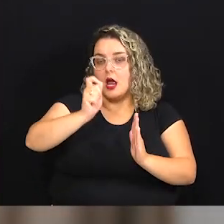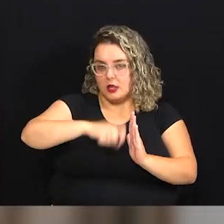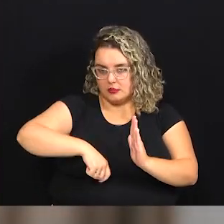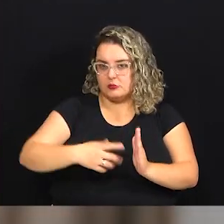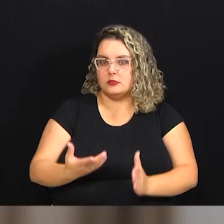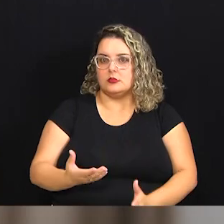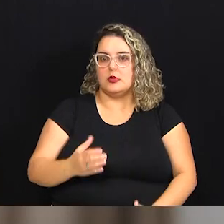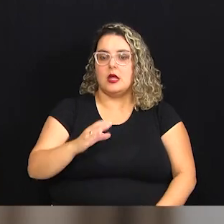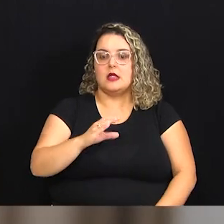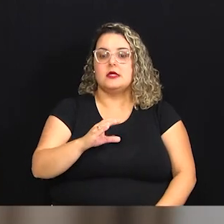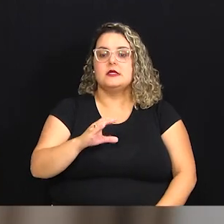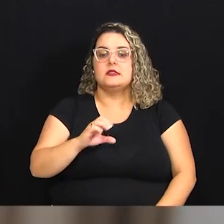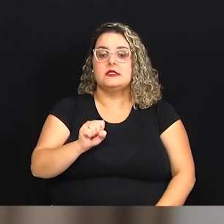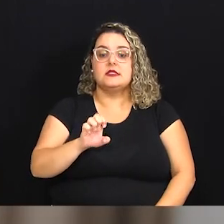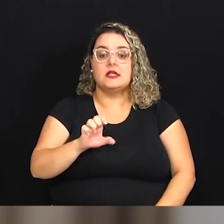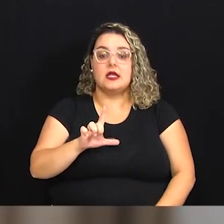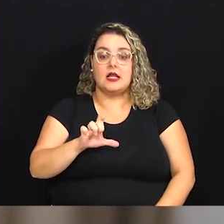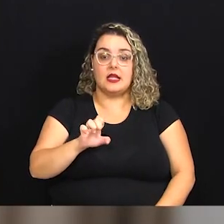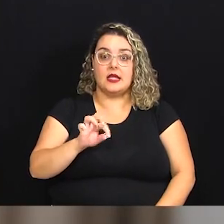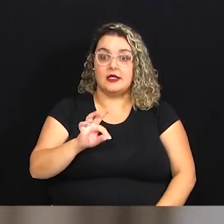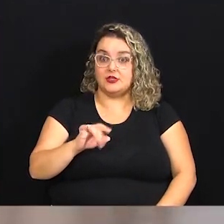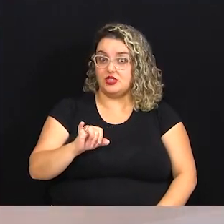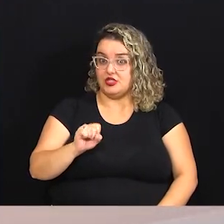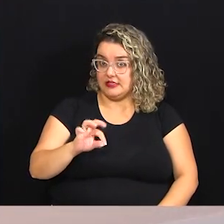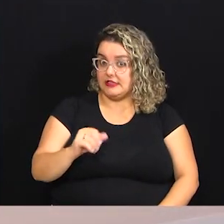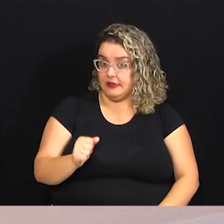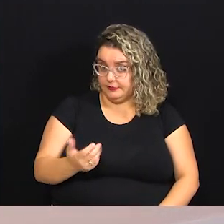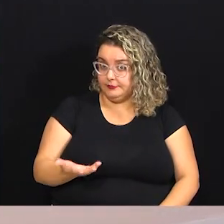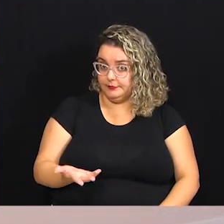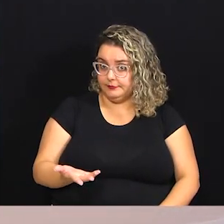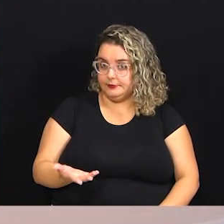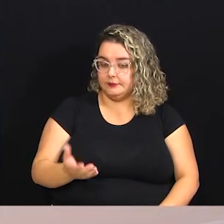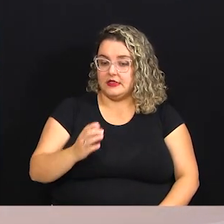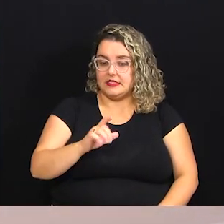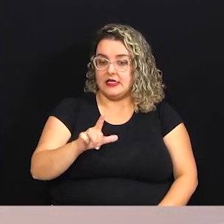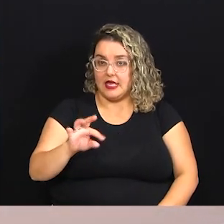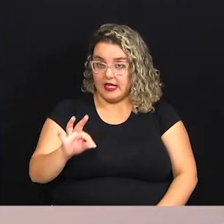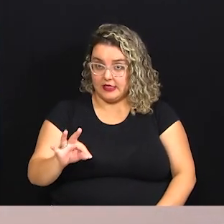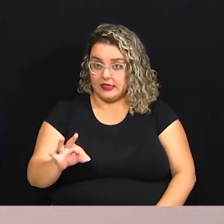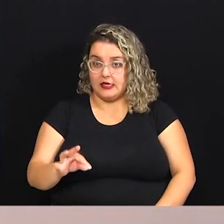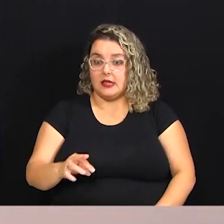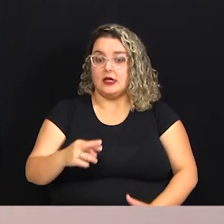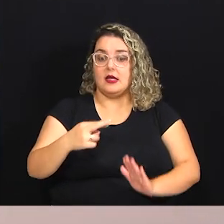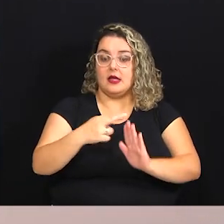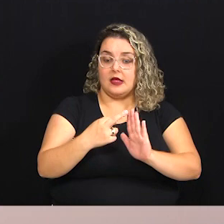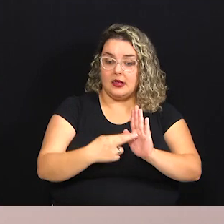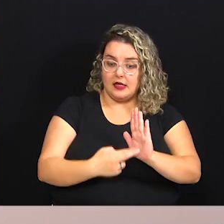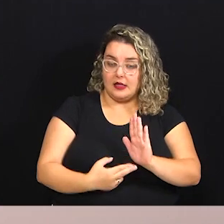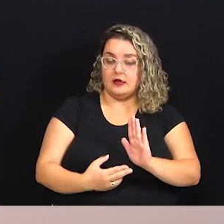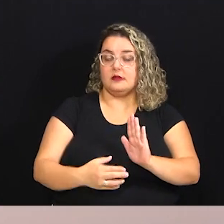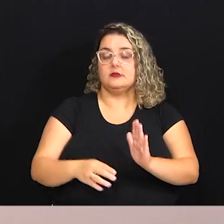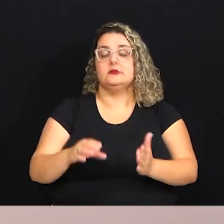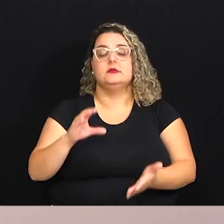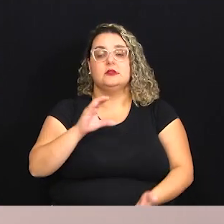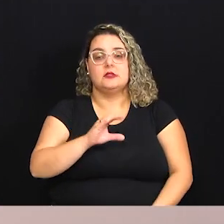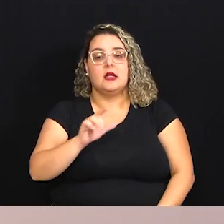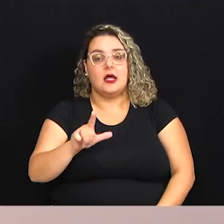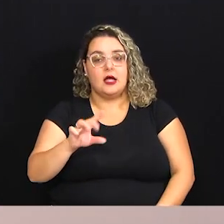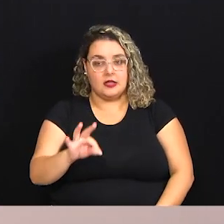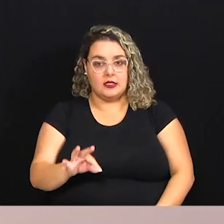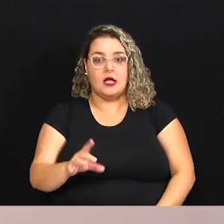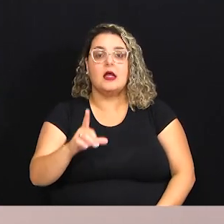que é o que a gente chama de seletista. Então, quem está contratado pelas regras da